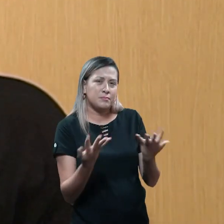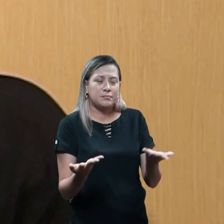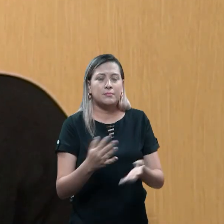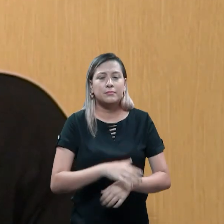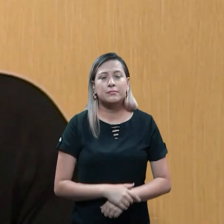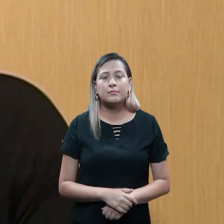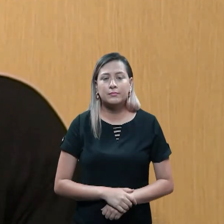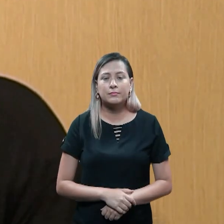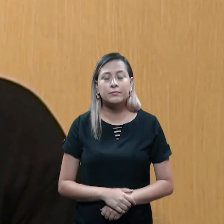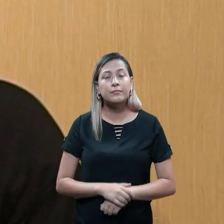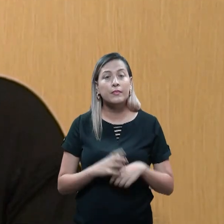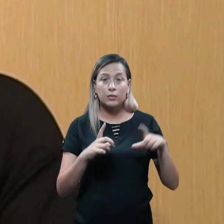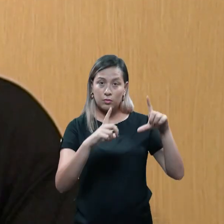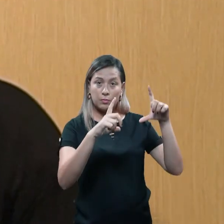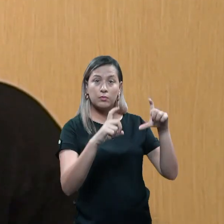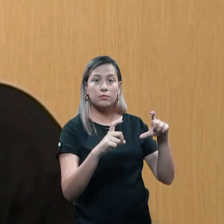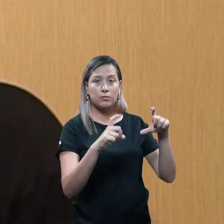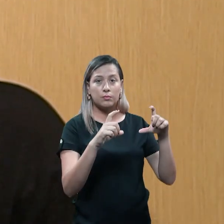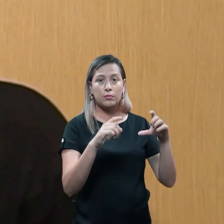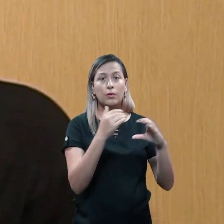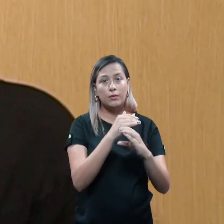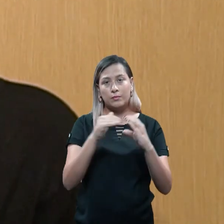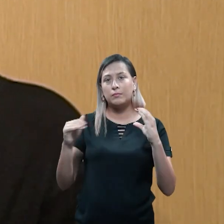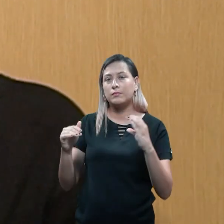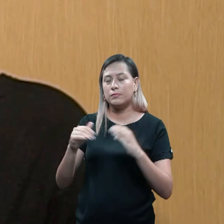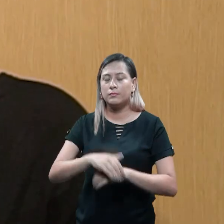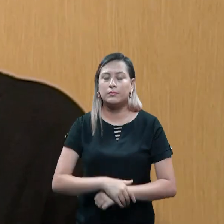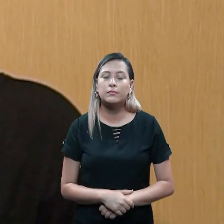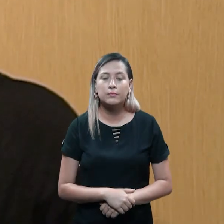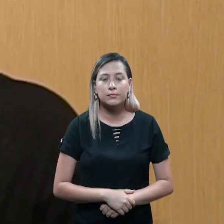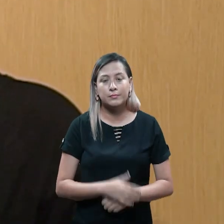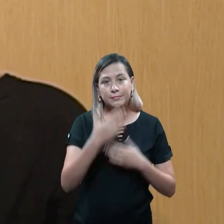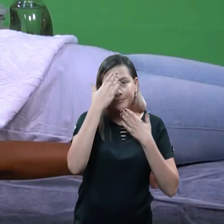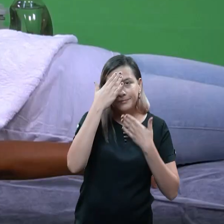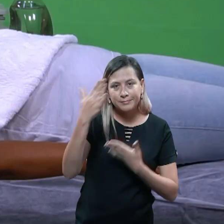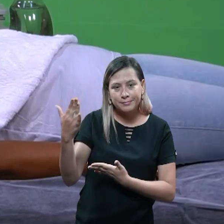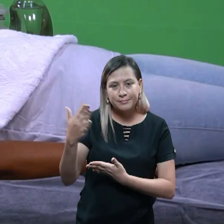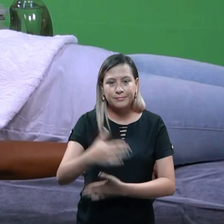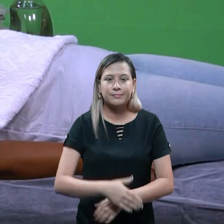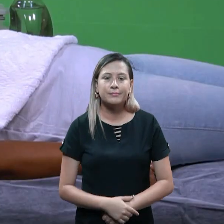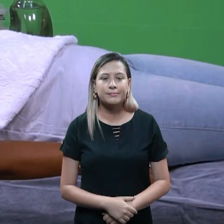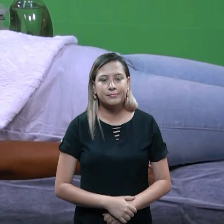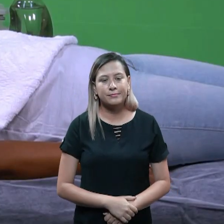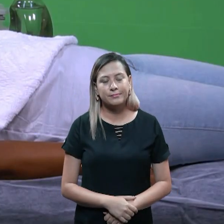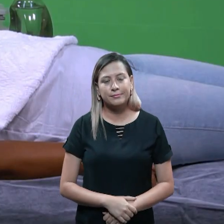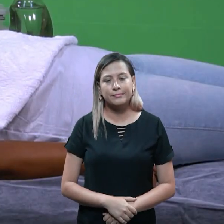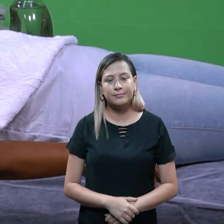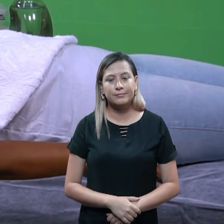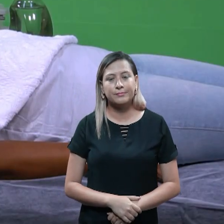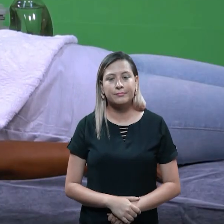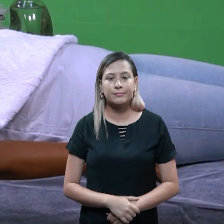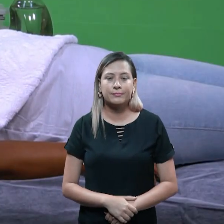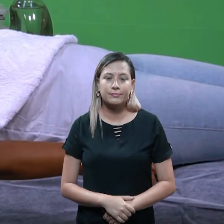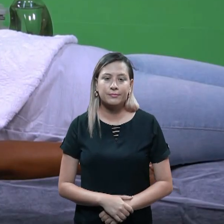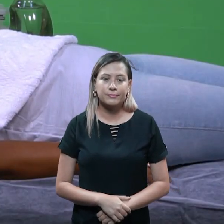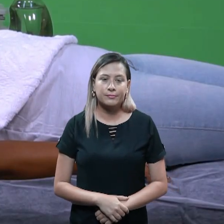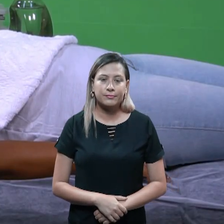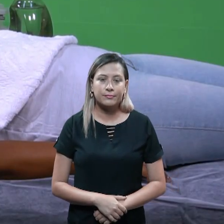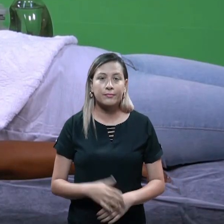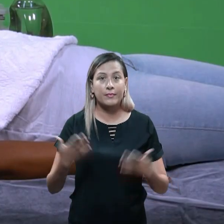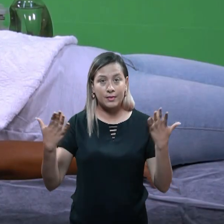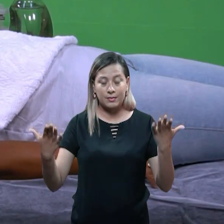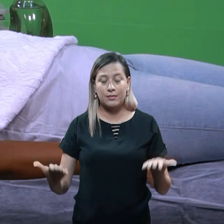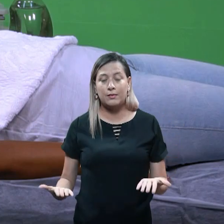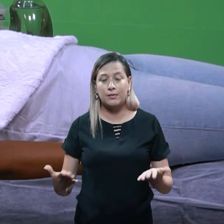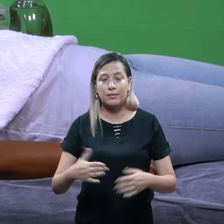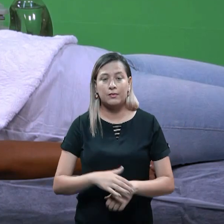e fotografe e mande para avaliação. Muito obrigada. Olá, pessoal. Agora nós vamos trabalhar